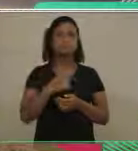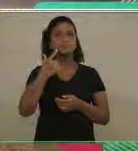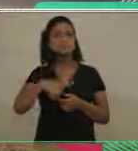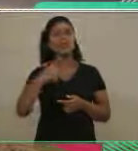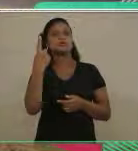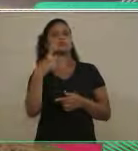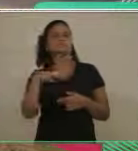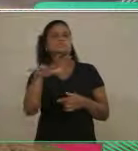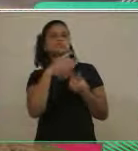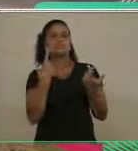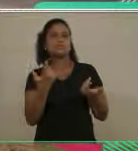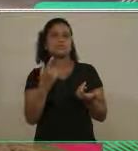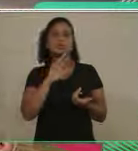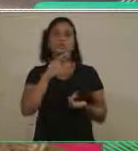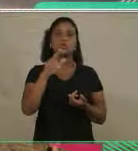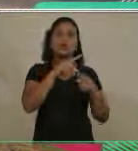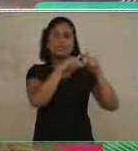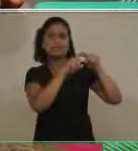Mais uma, galera.